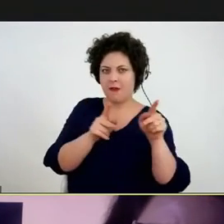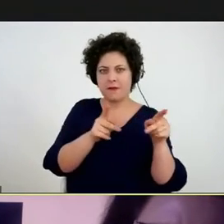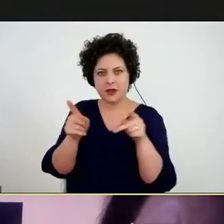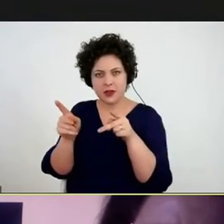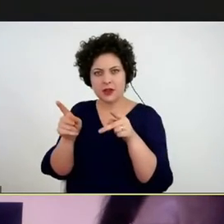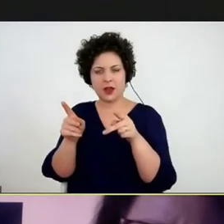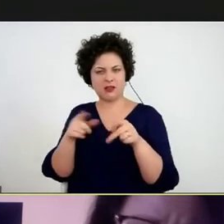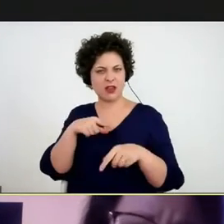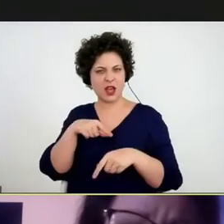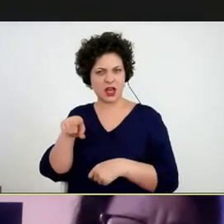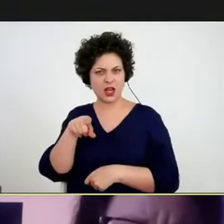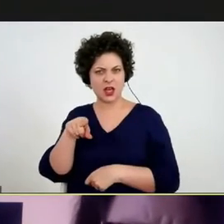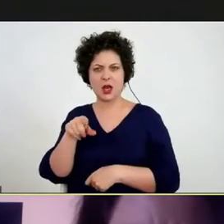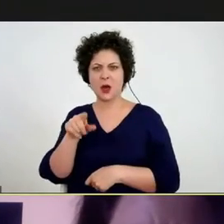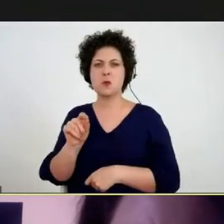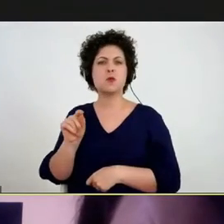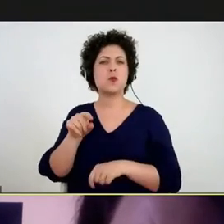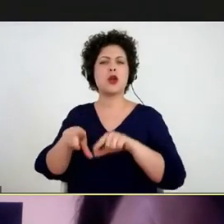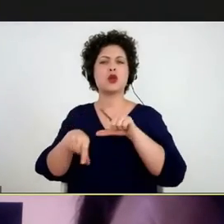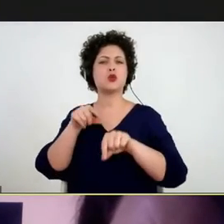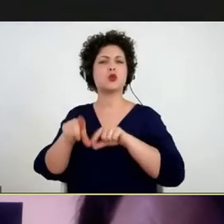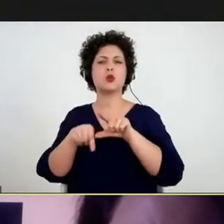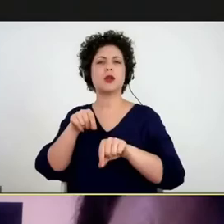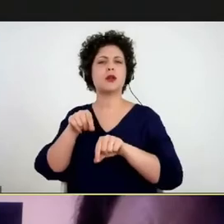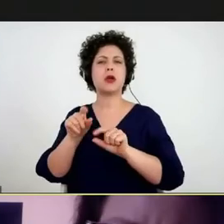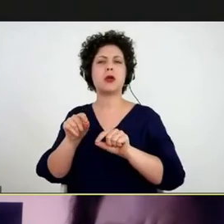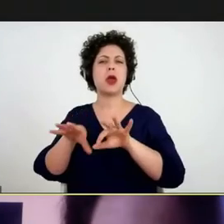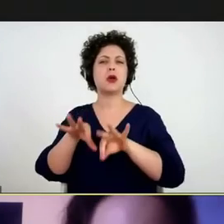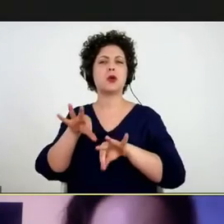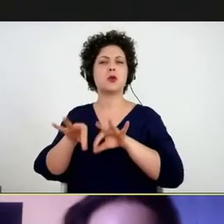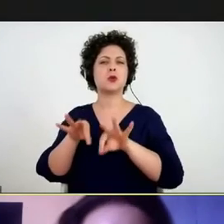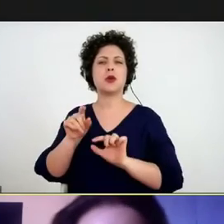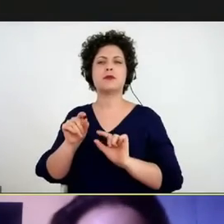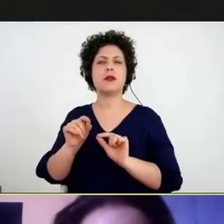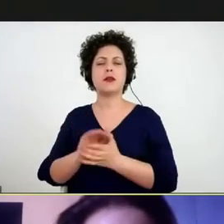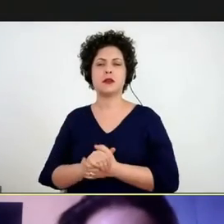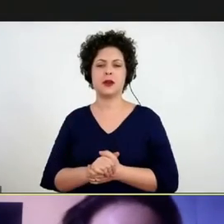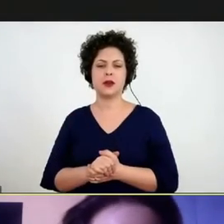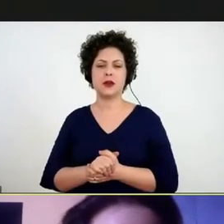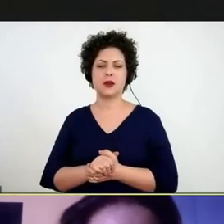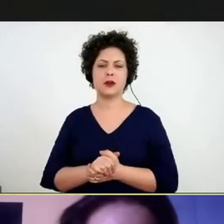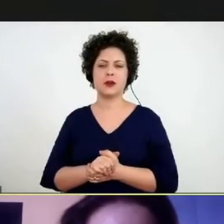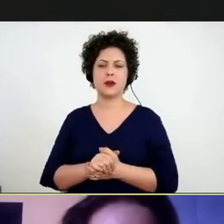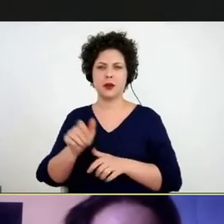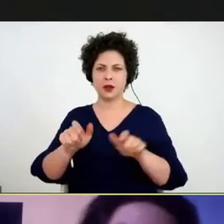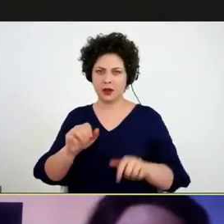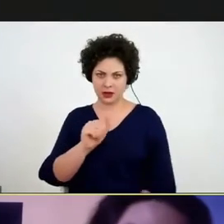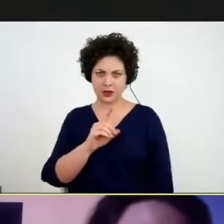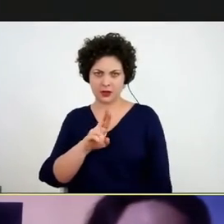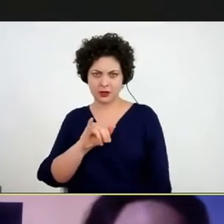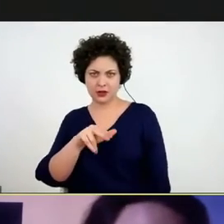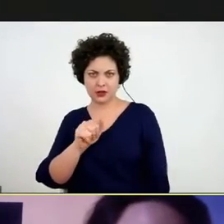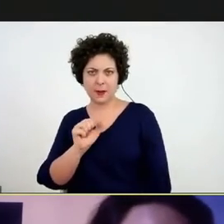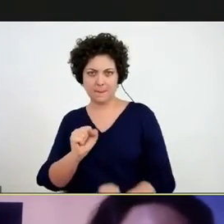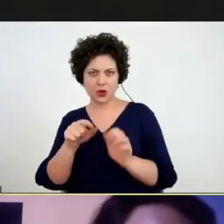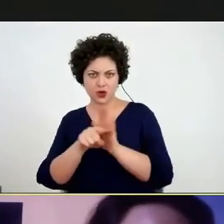galeria? Quem são os curadores dessa galeria? Né? Adriana? Porque a